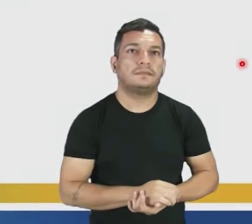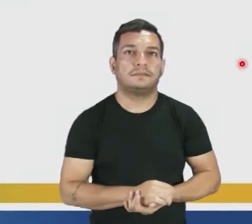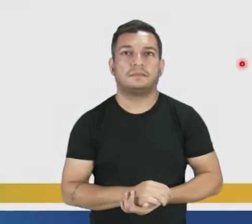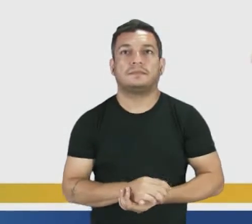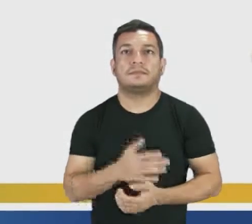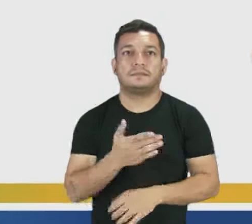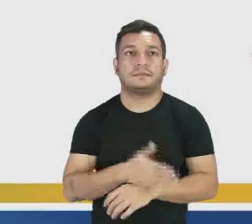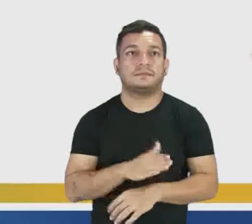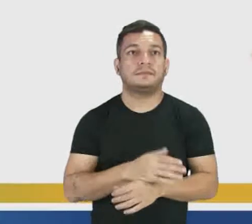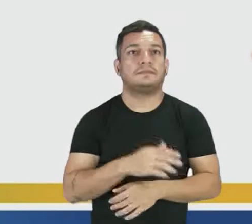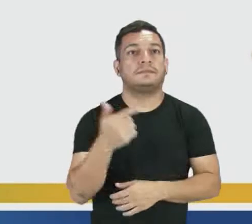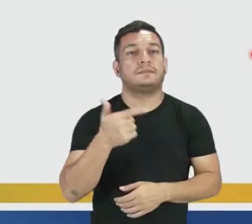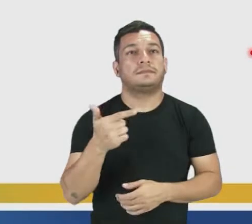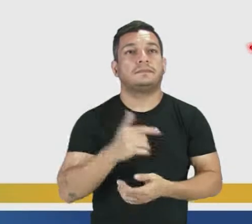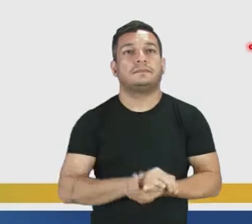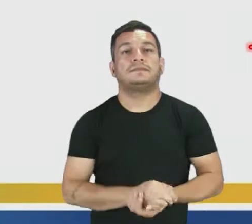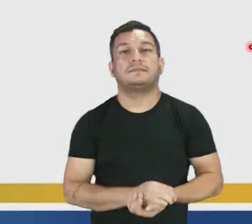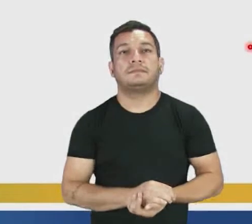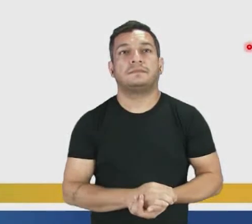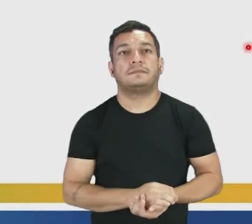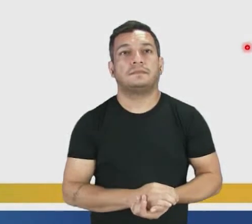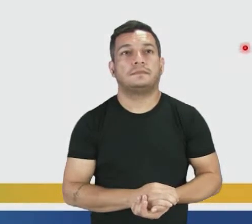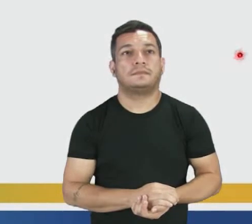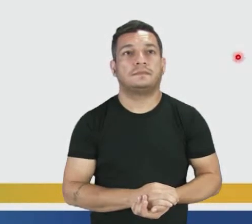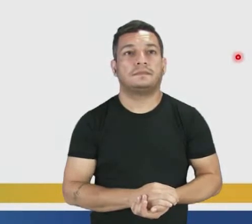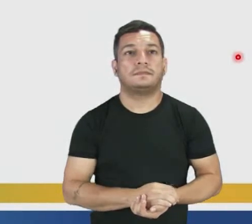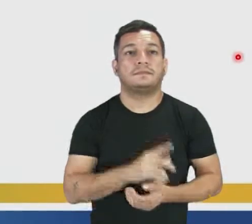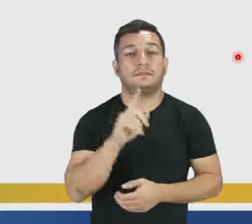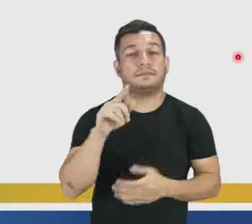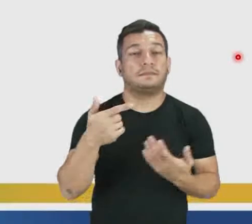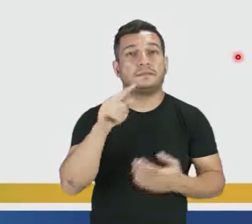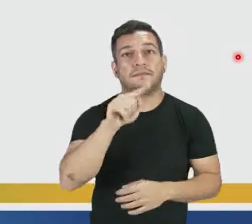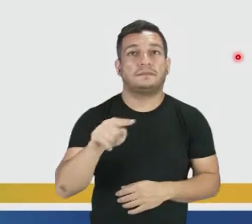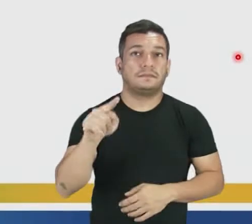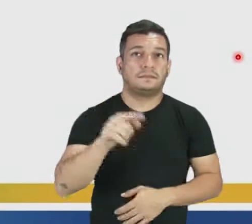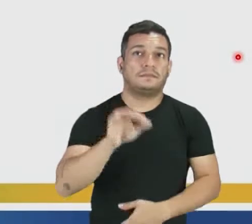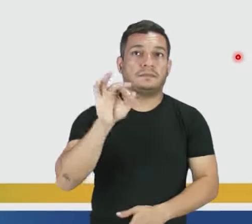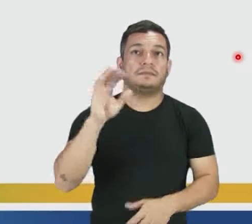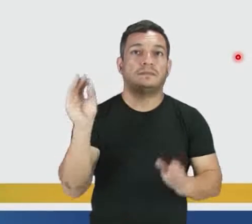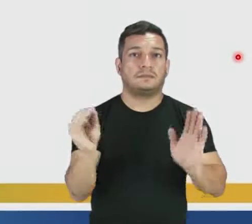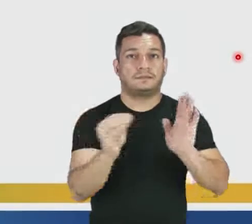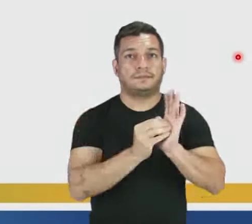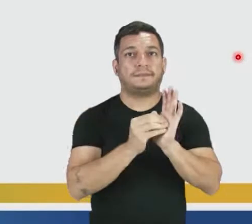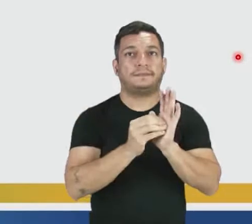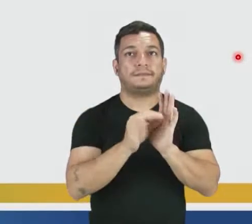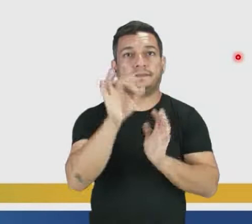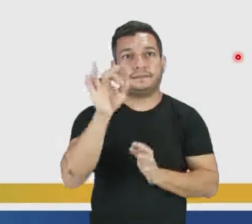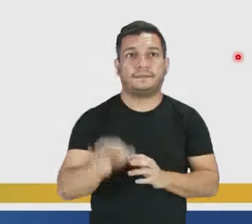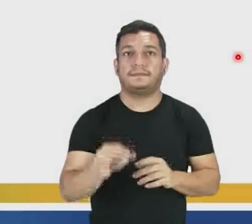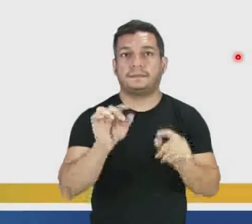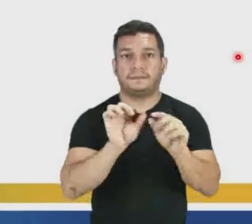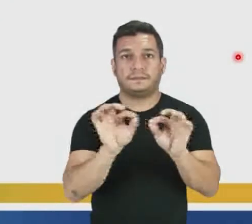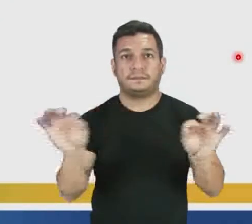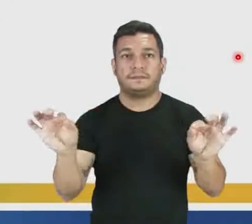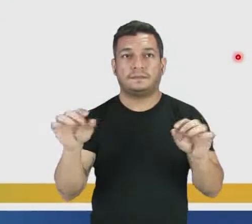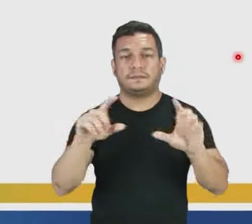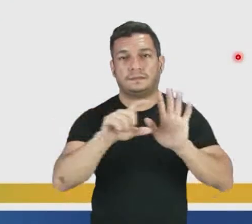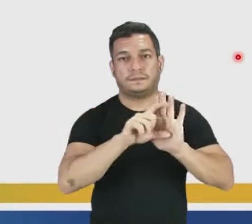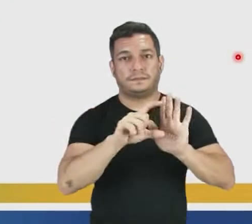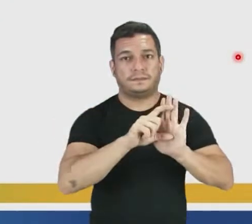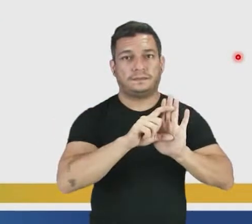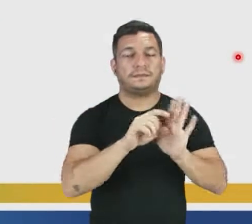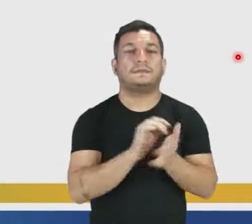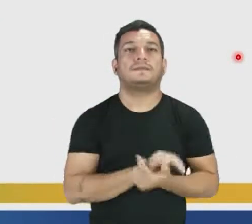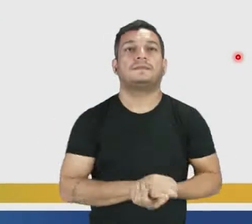Vamos exercitar aí a questão 2, diz assim: assinale a alternativa que preenche corretamente a lacuna do parágrafo